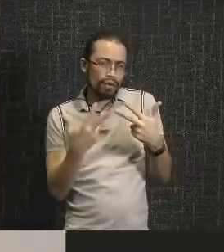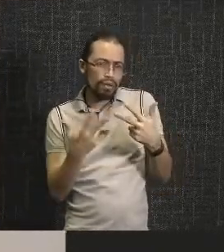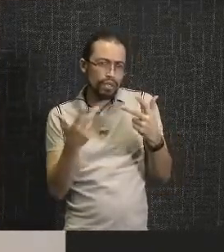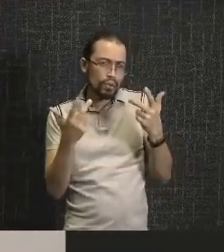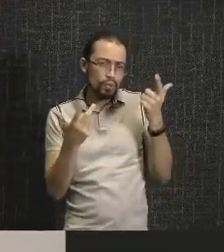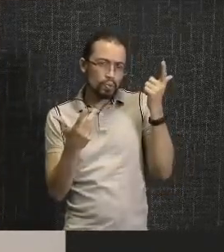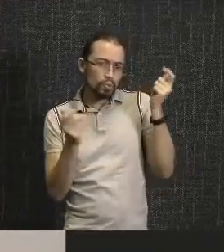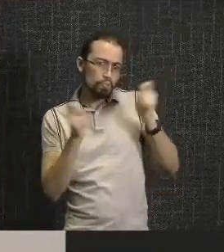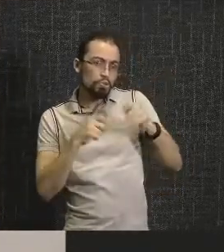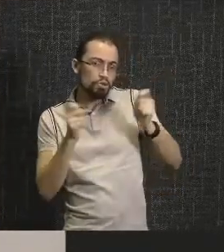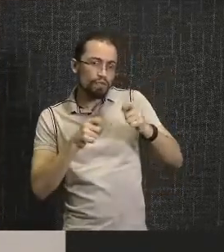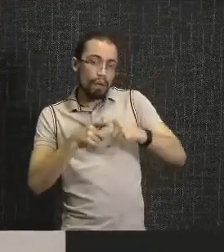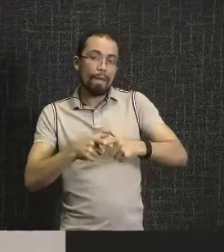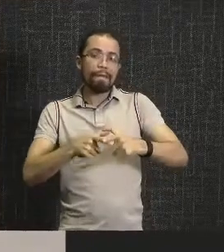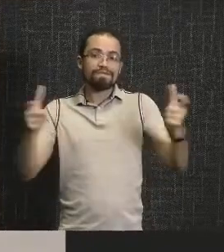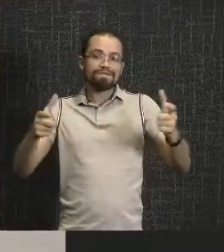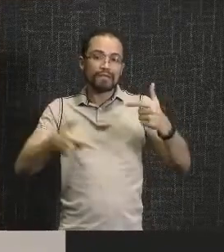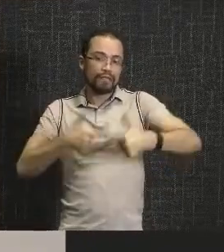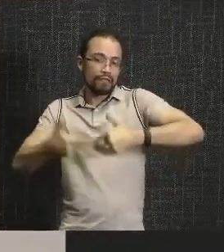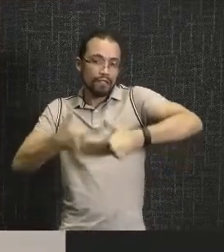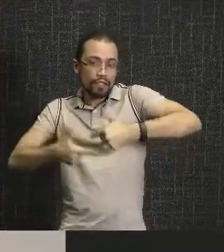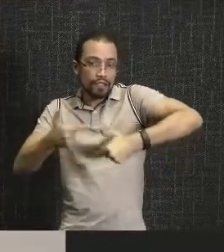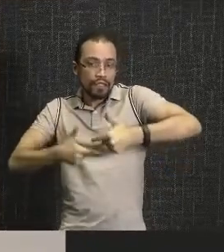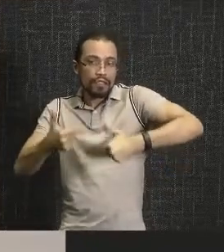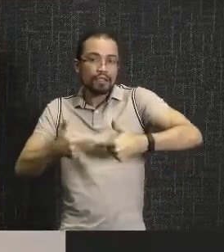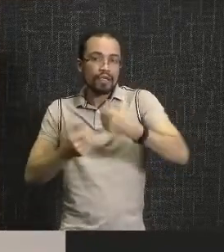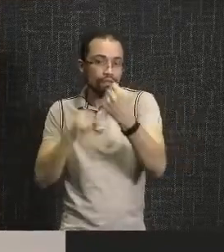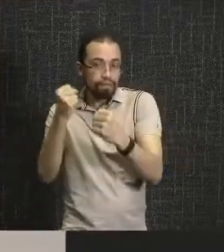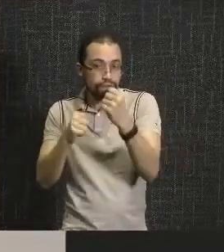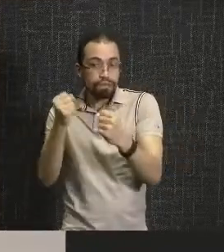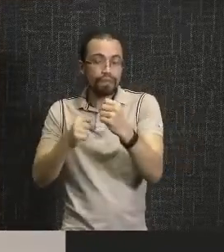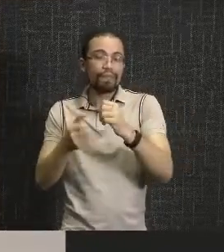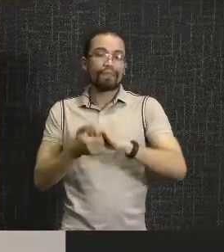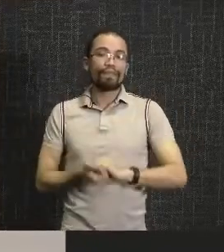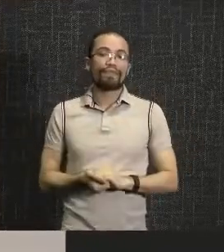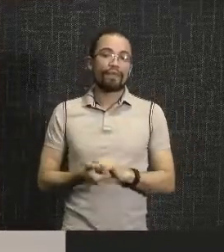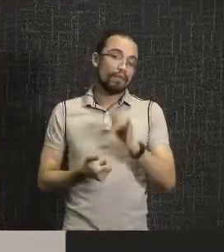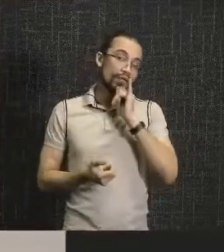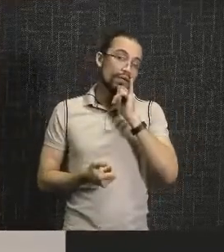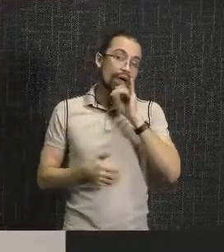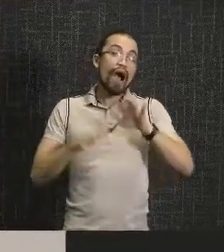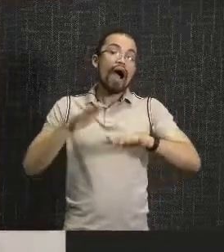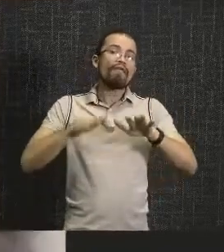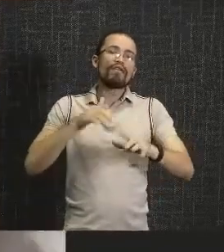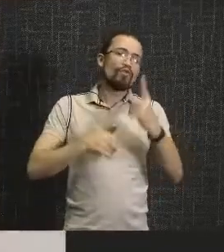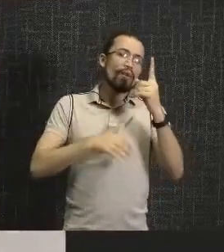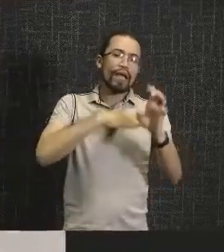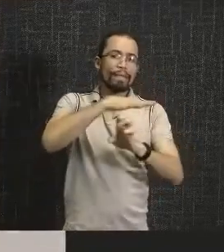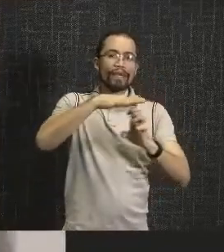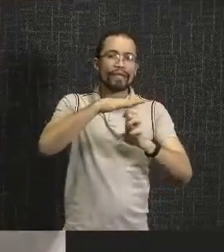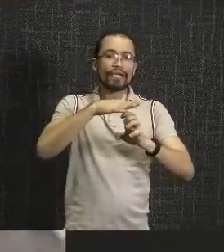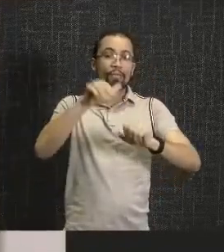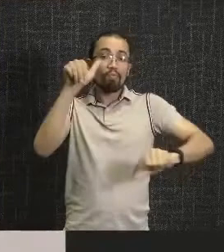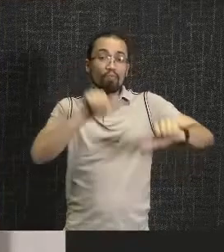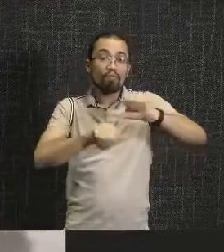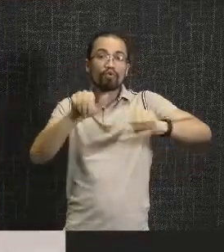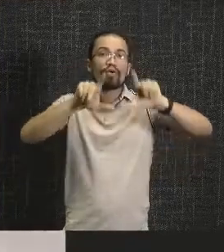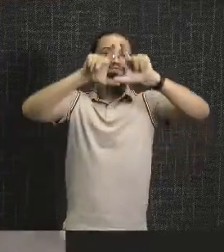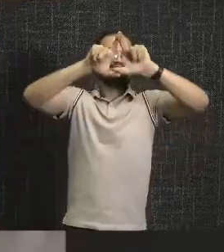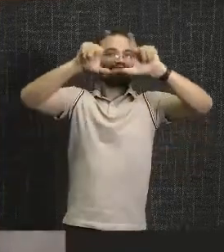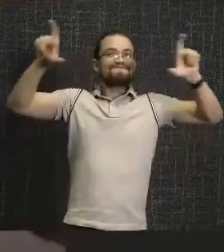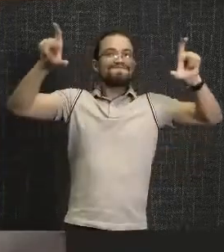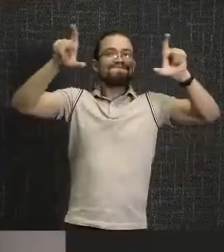vários casos, mas um me chamou muito a atenção de uma empresa de só ter mudado o layout, deixado o layout mais